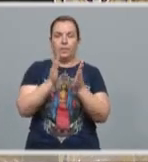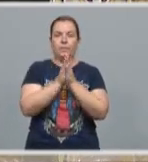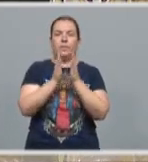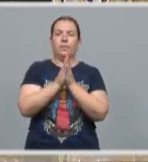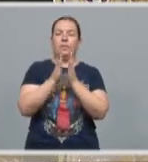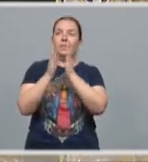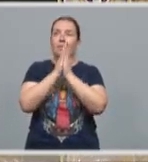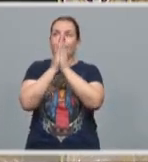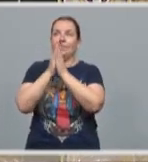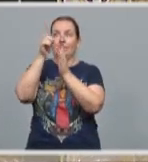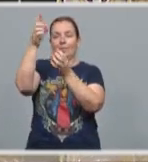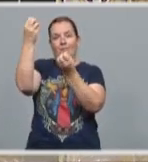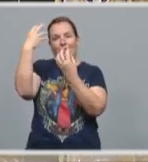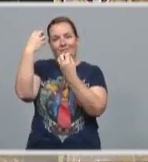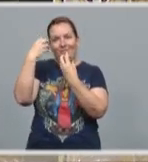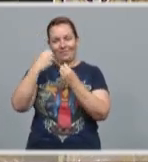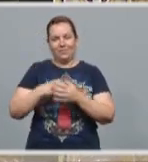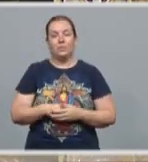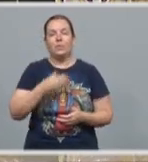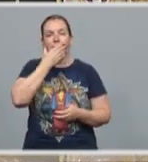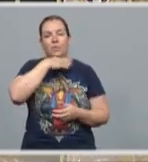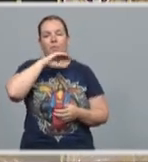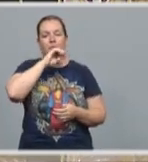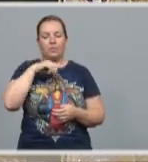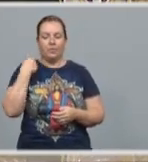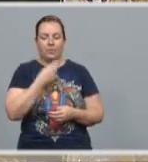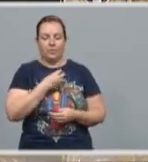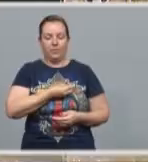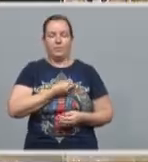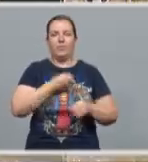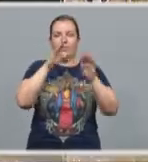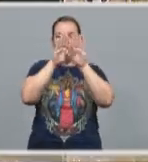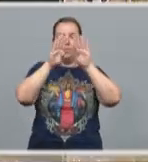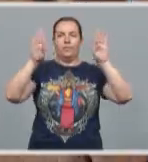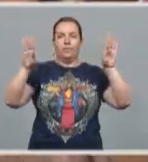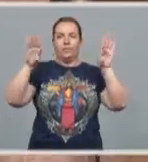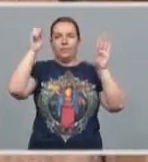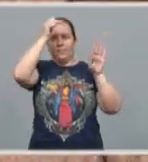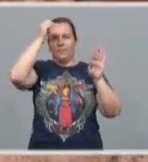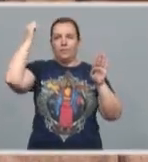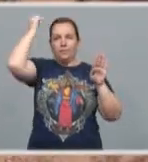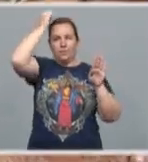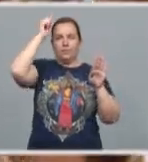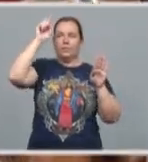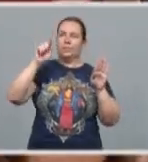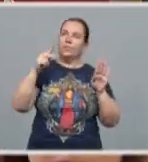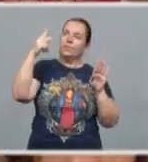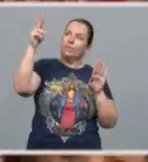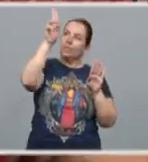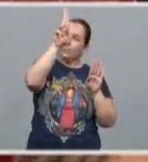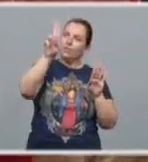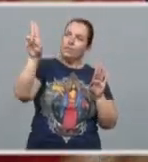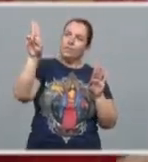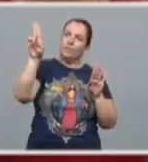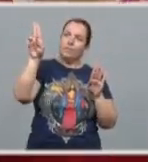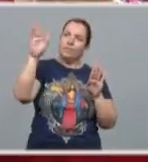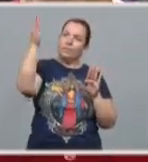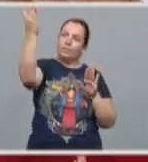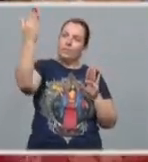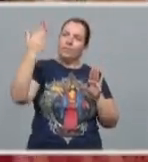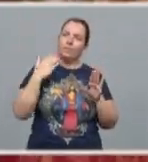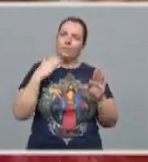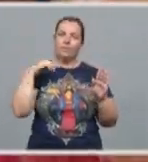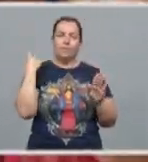Rezemos juntos a oração que o Senhor nos ensinou. Pai nosso, que estais no céu, santificado seja o